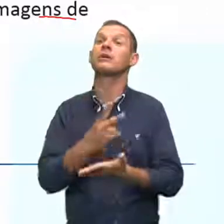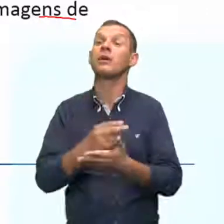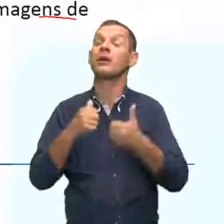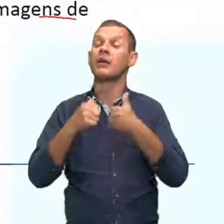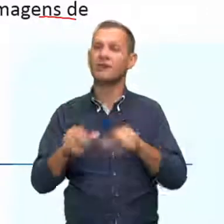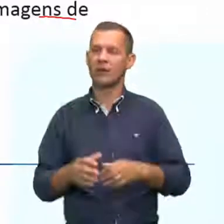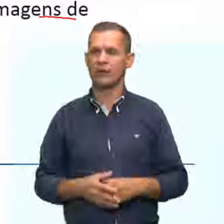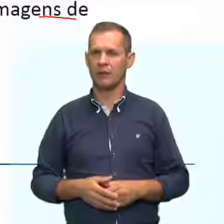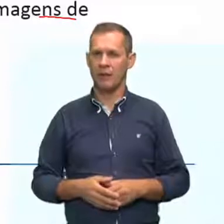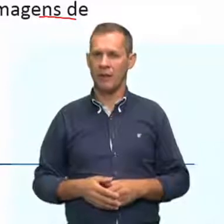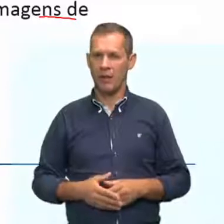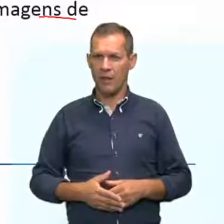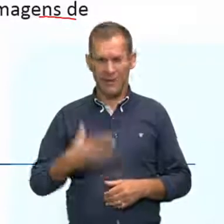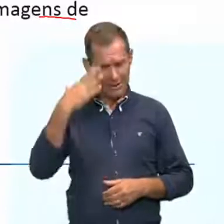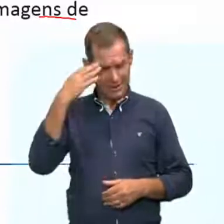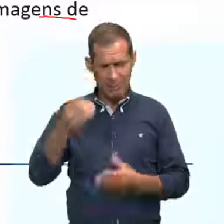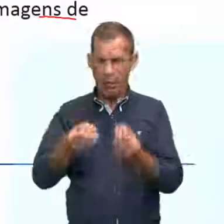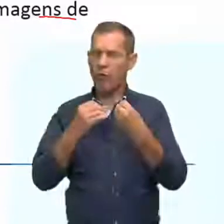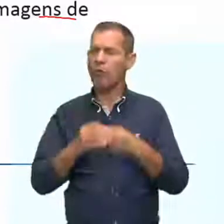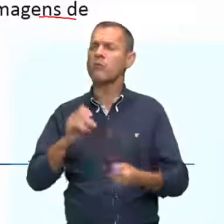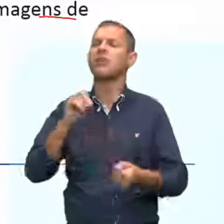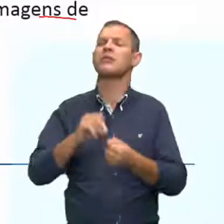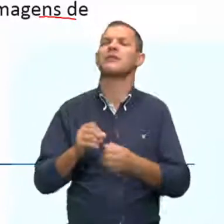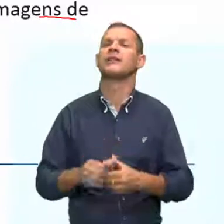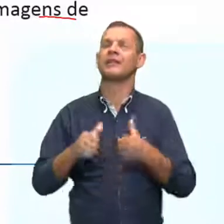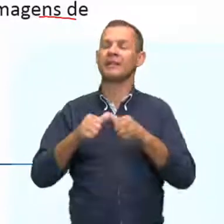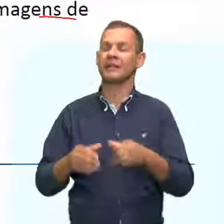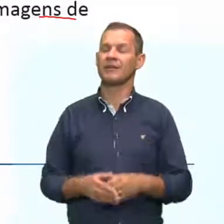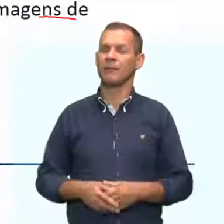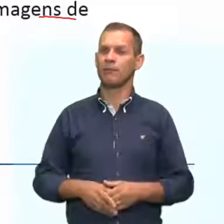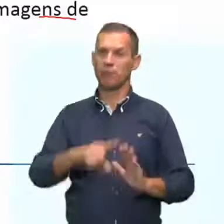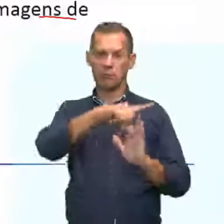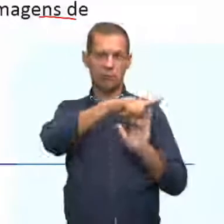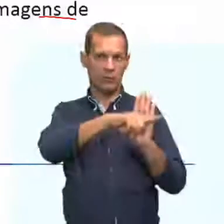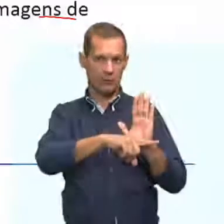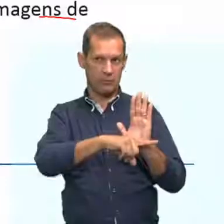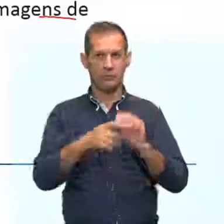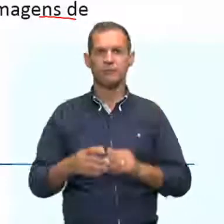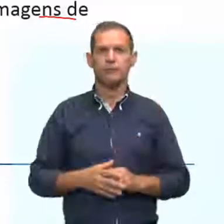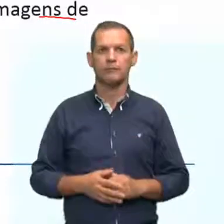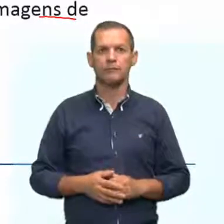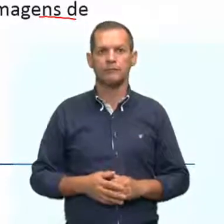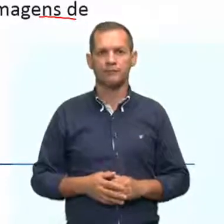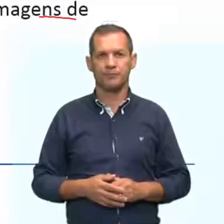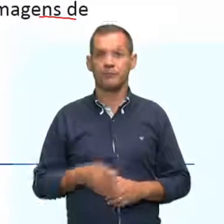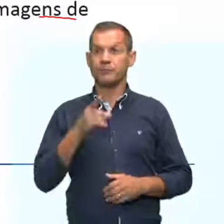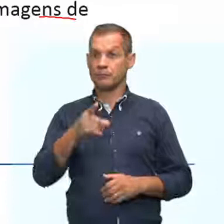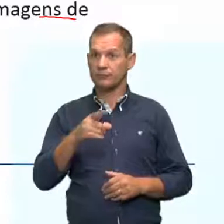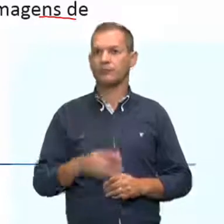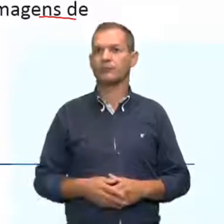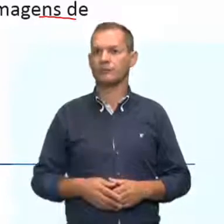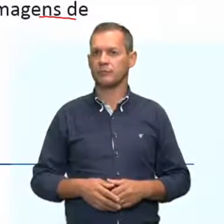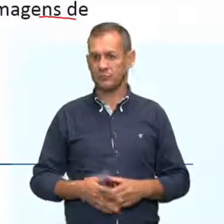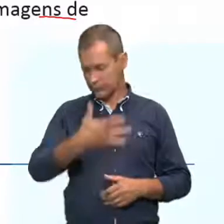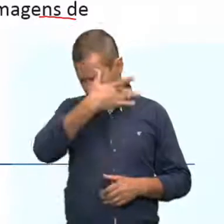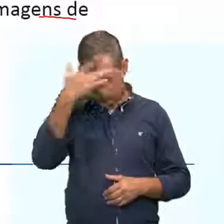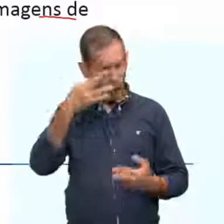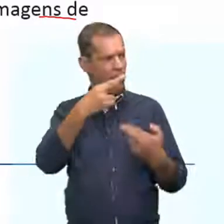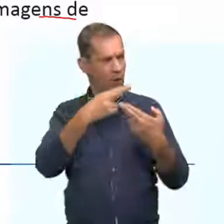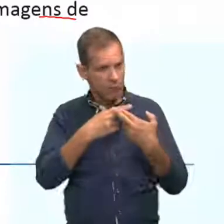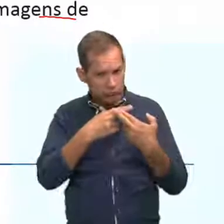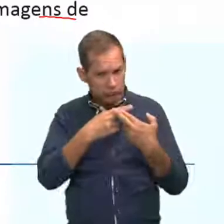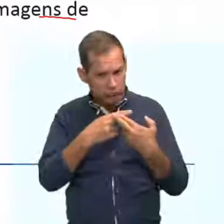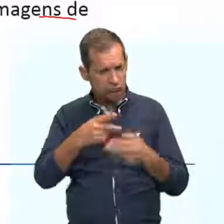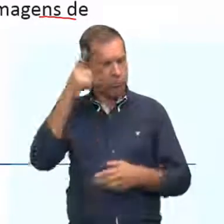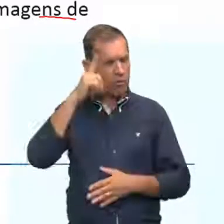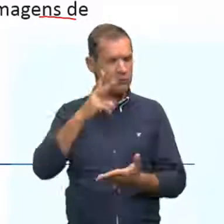ela saber como vai fazer esse processo. E você é a pessoa responsável